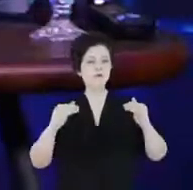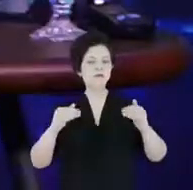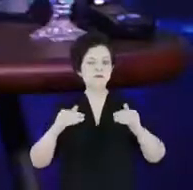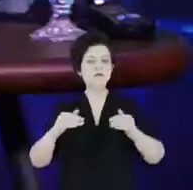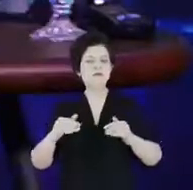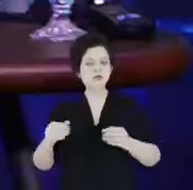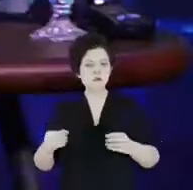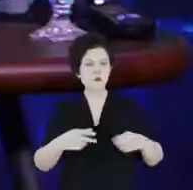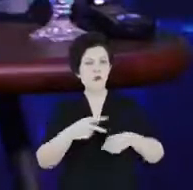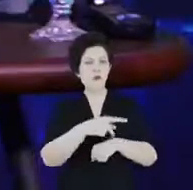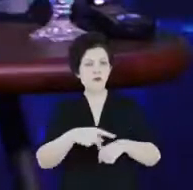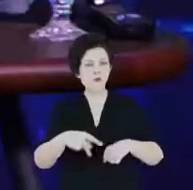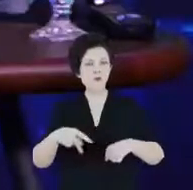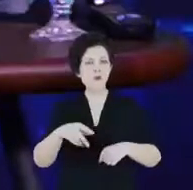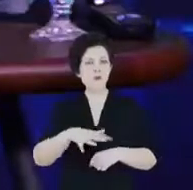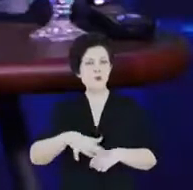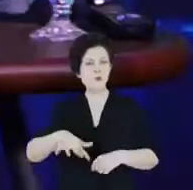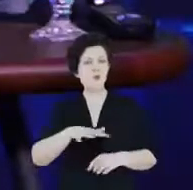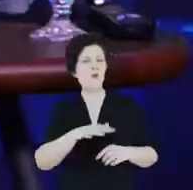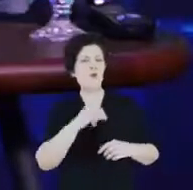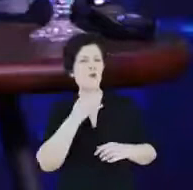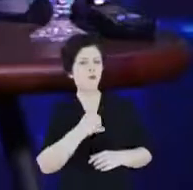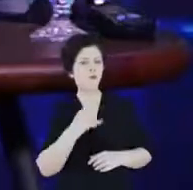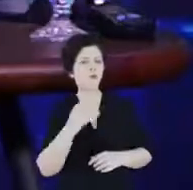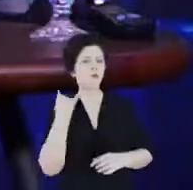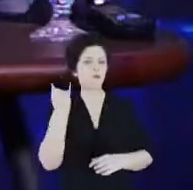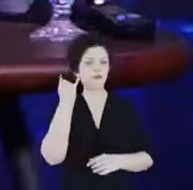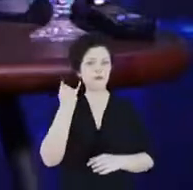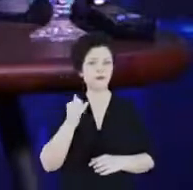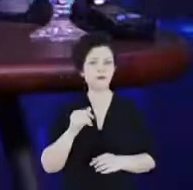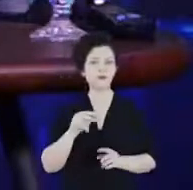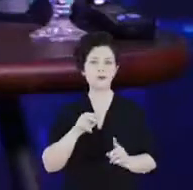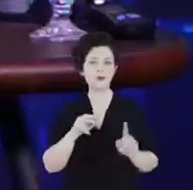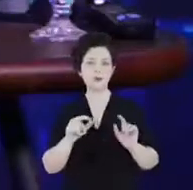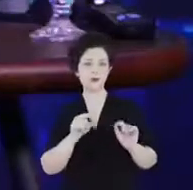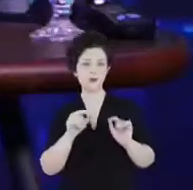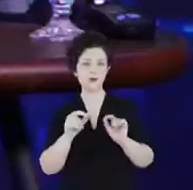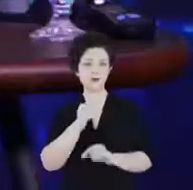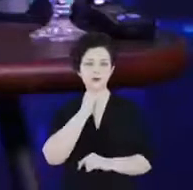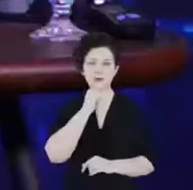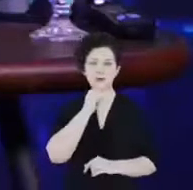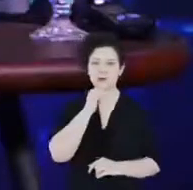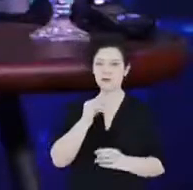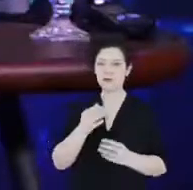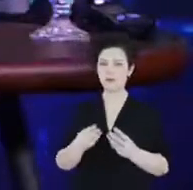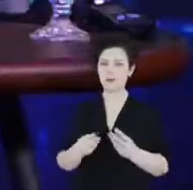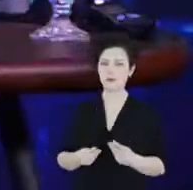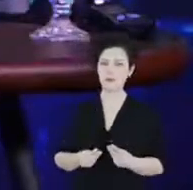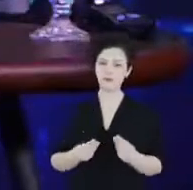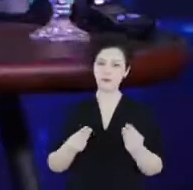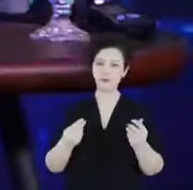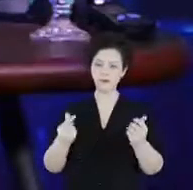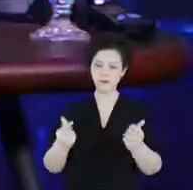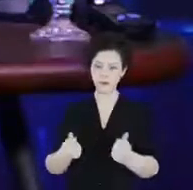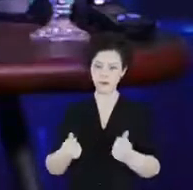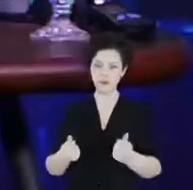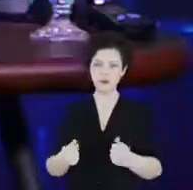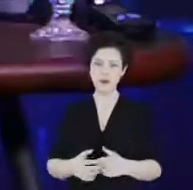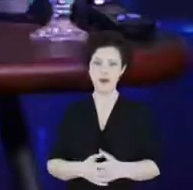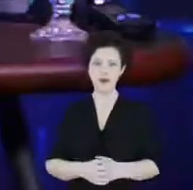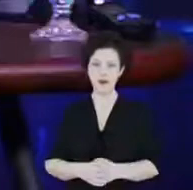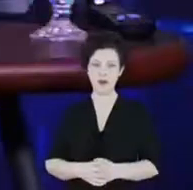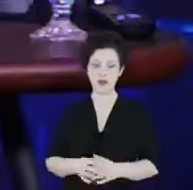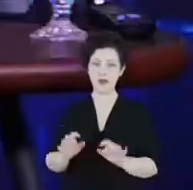ponto de vista elétrico, é importante olhar com uma lógica mais de otimização e de eficiência